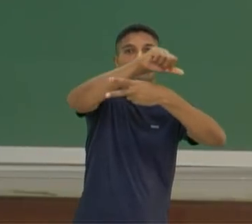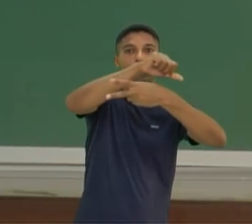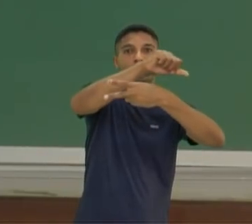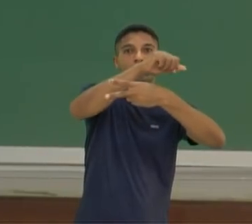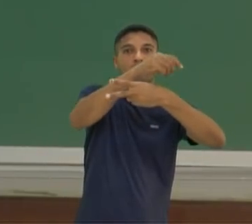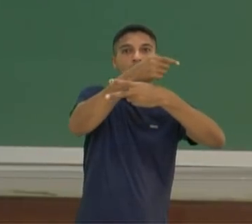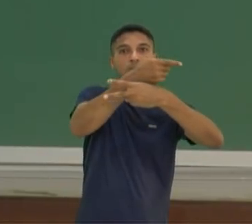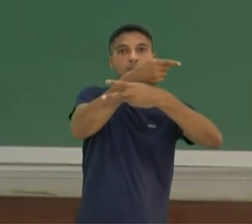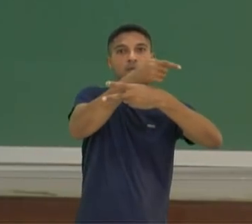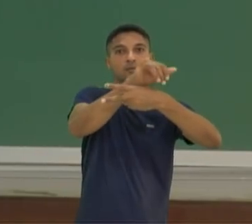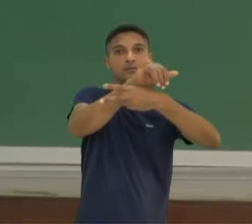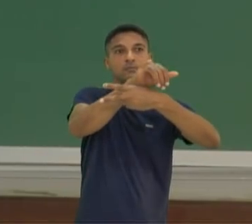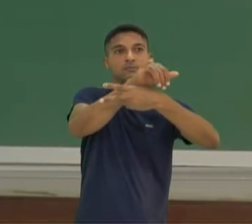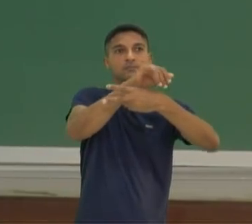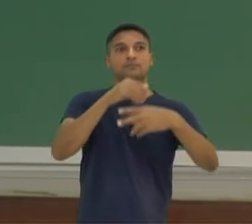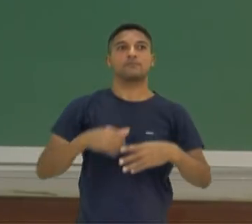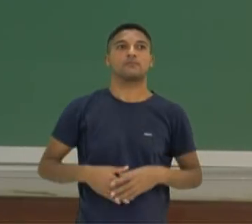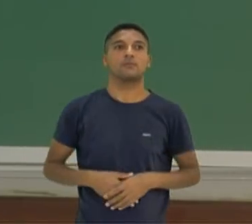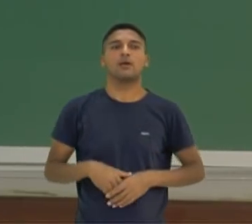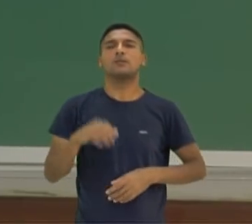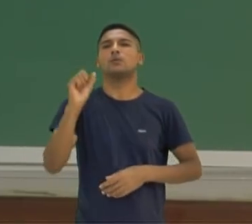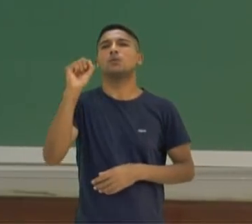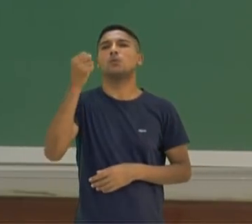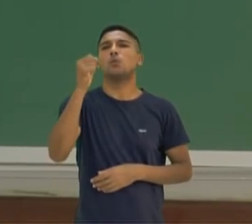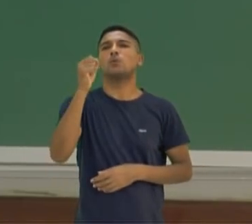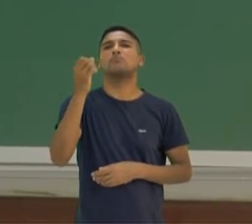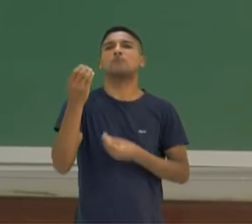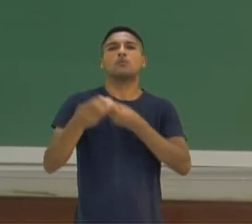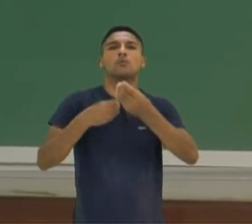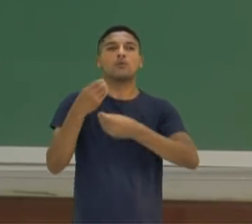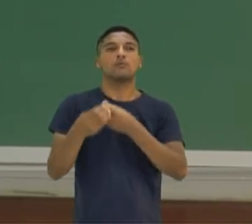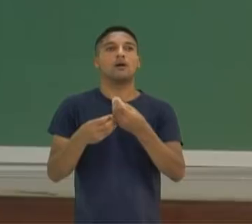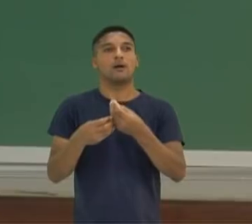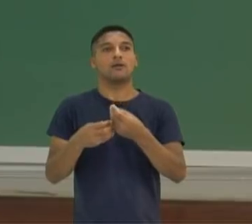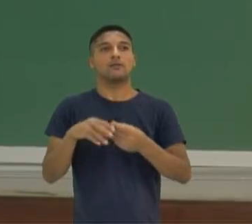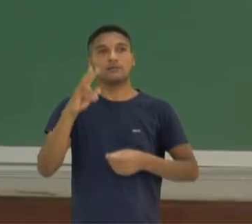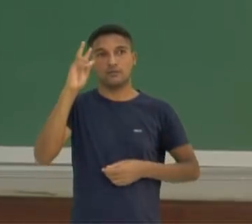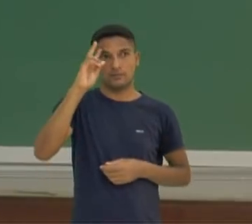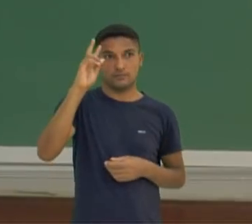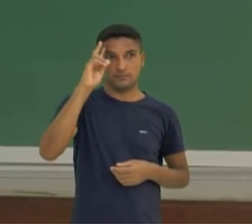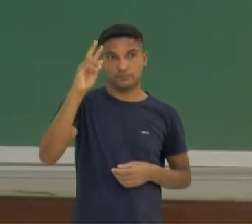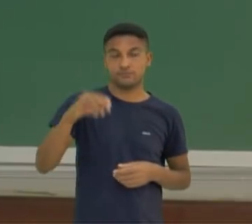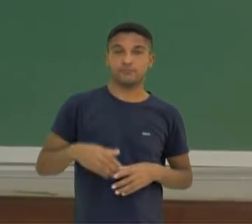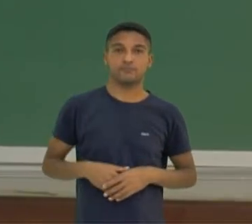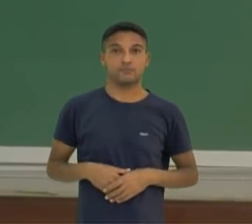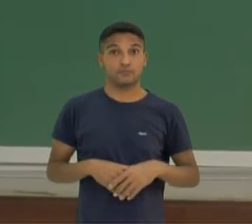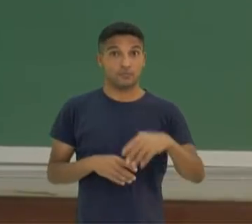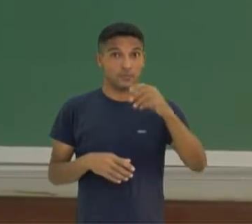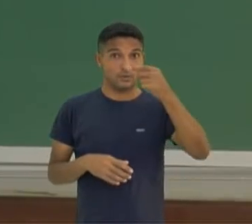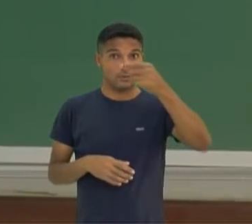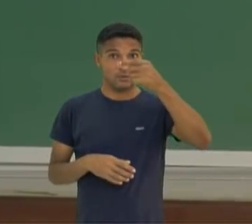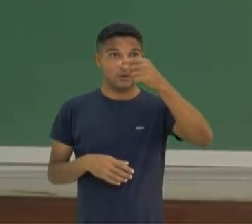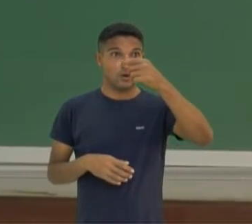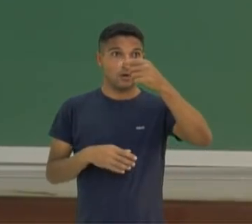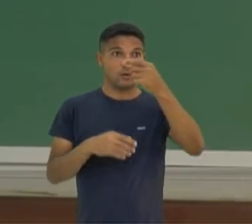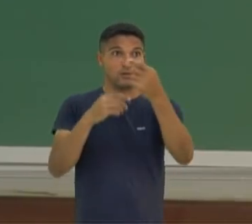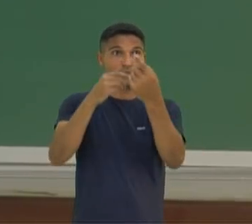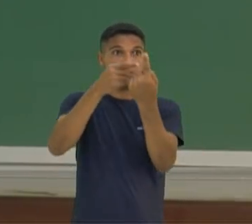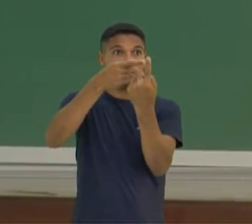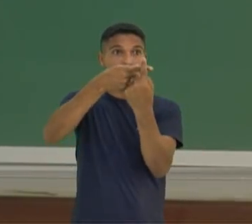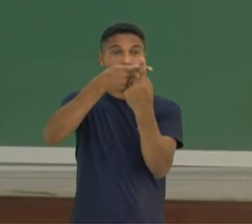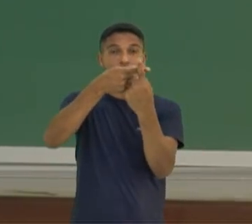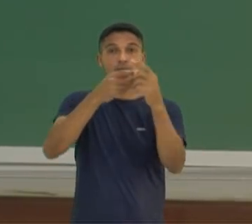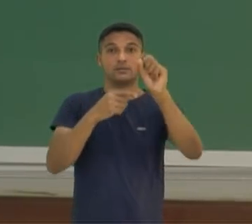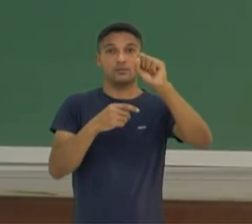o que aconteceu? Lembra que eu faço de um lado, eu faço de outro? Se eu diminuir 8 aqui, o 8